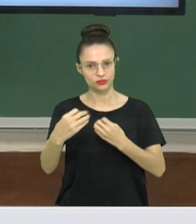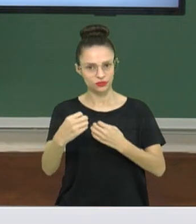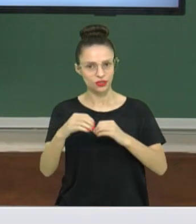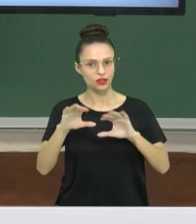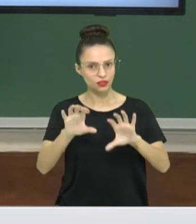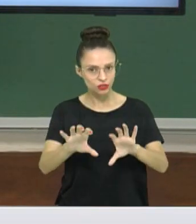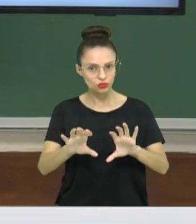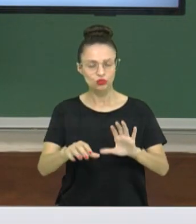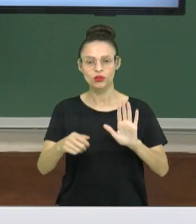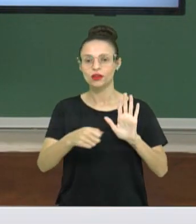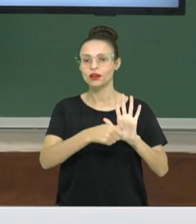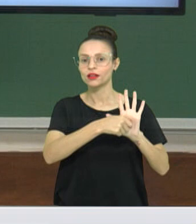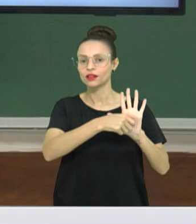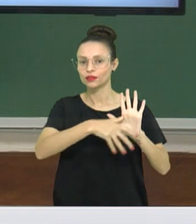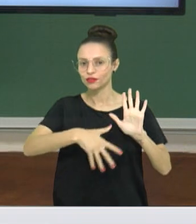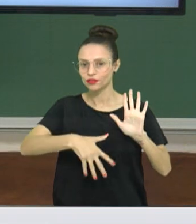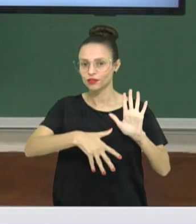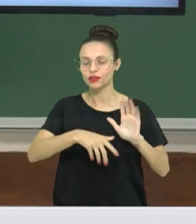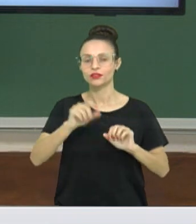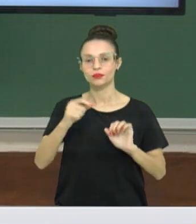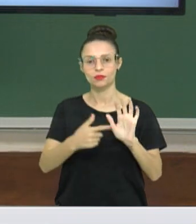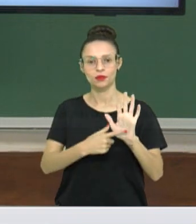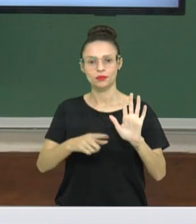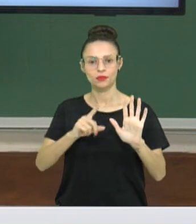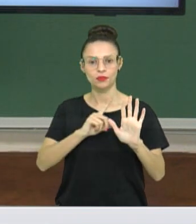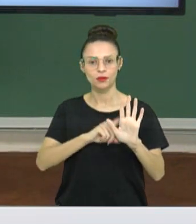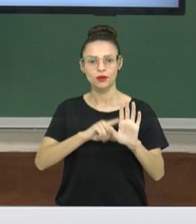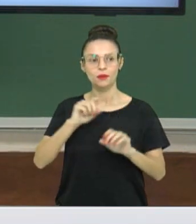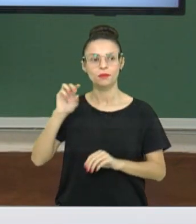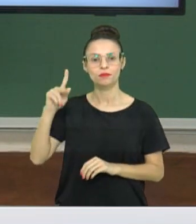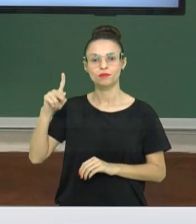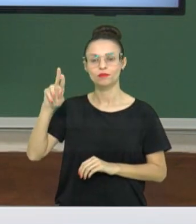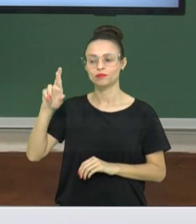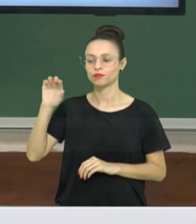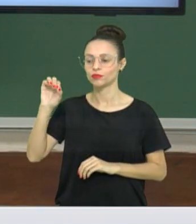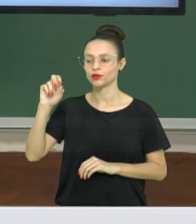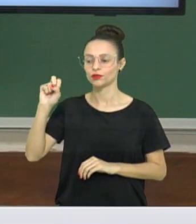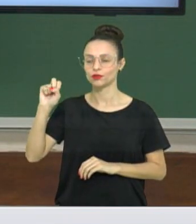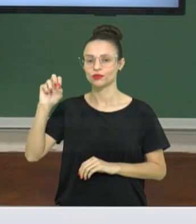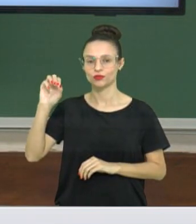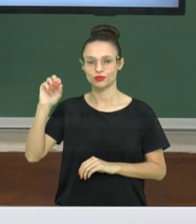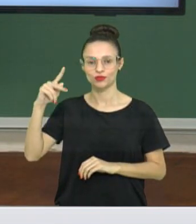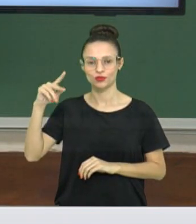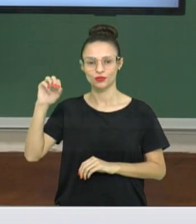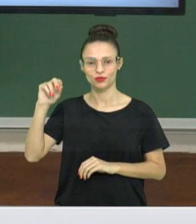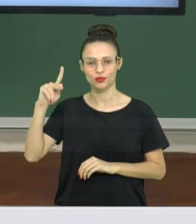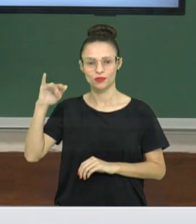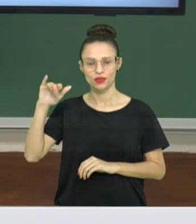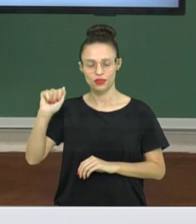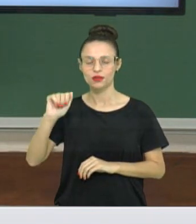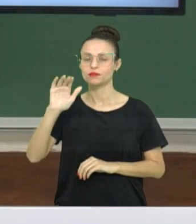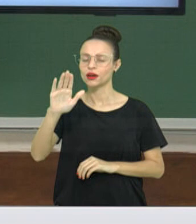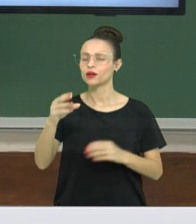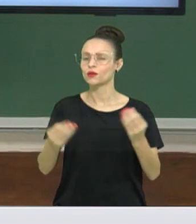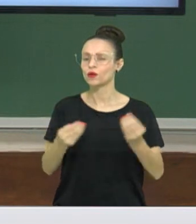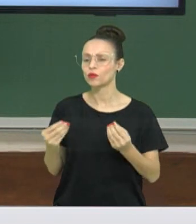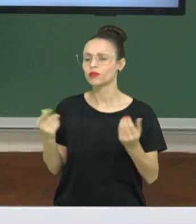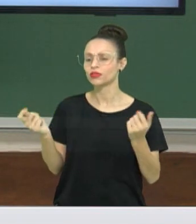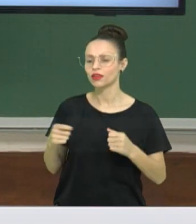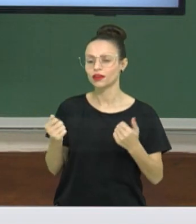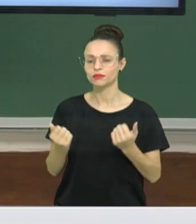isso, tá? Então, isso é uma linguagem figurada, prosopopeia. Então, aqui, como isso é possível no caso das